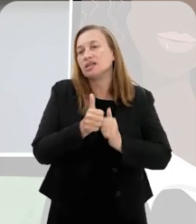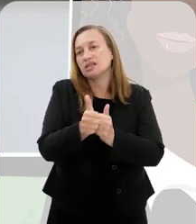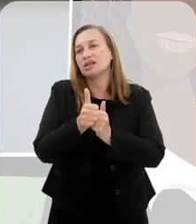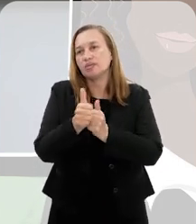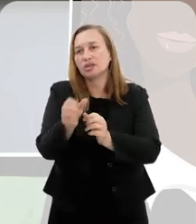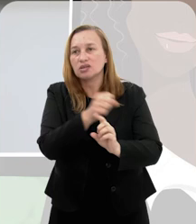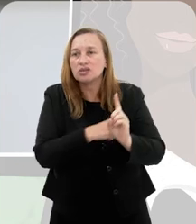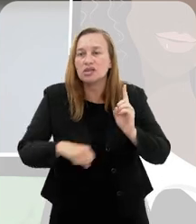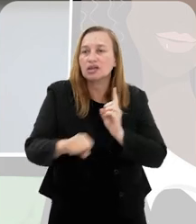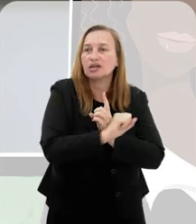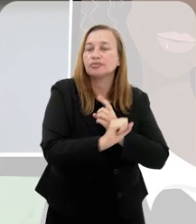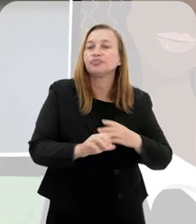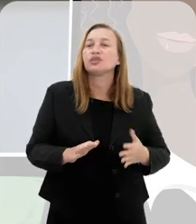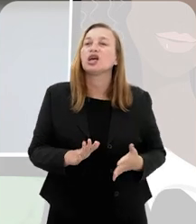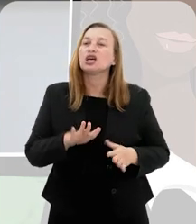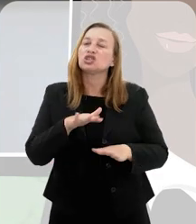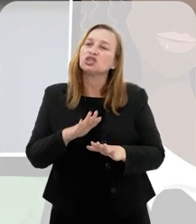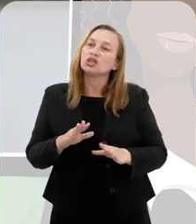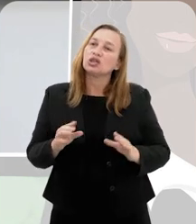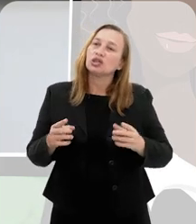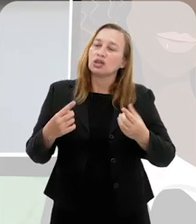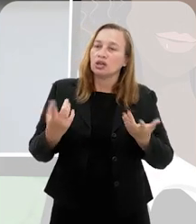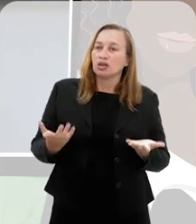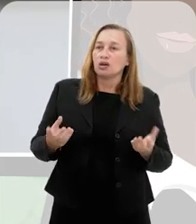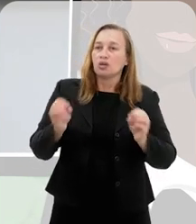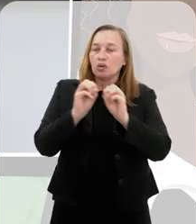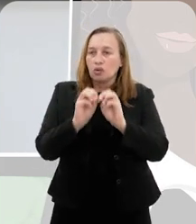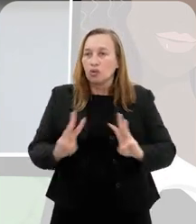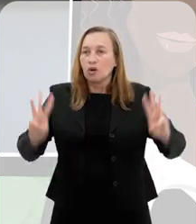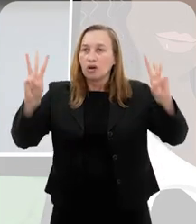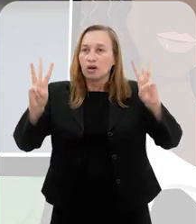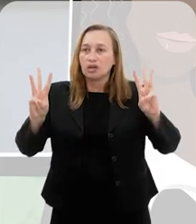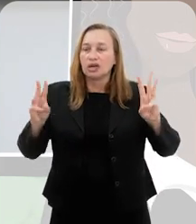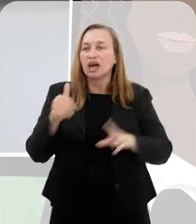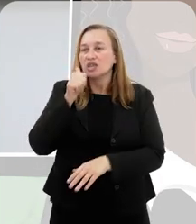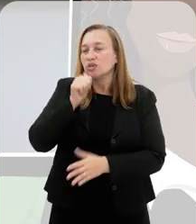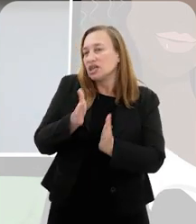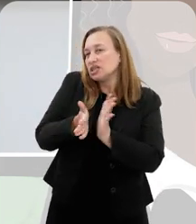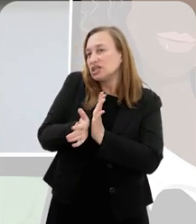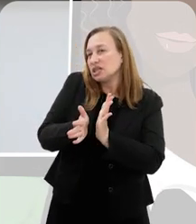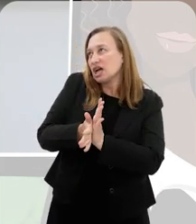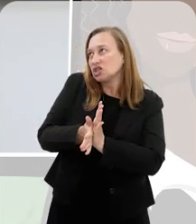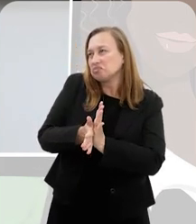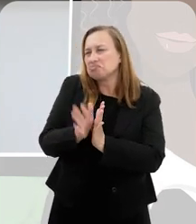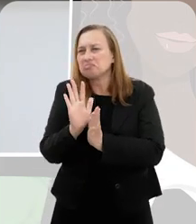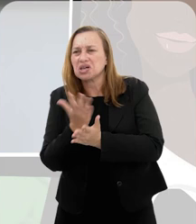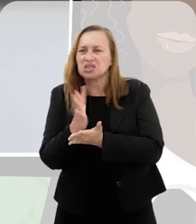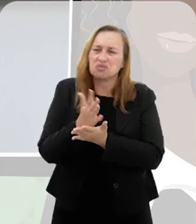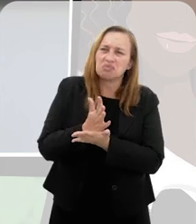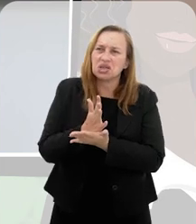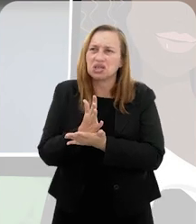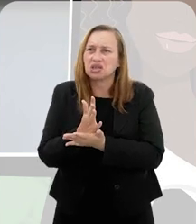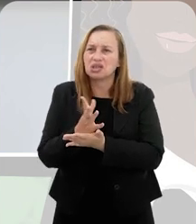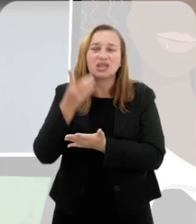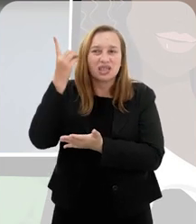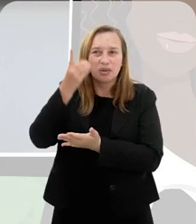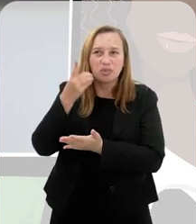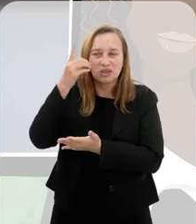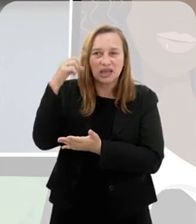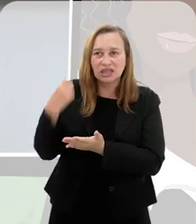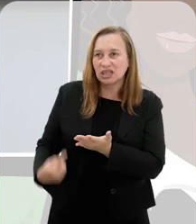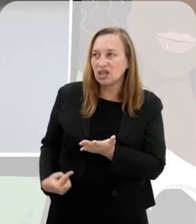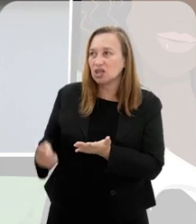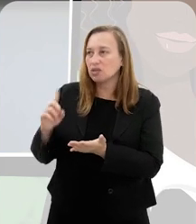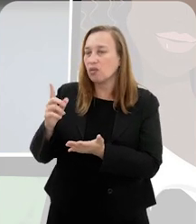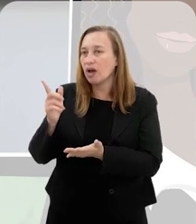em todos os âmbitos e segmentos da sociedade. De acordo com a ONU, as mulheres gastam em média, deputada Dani, a senhora